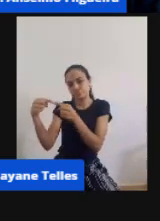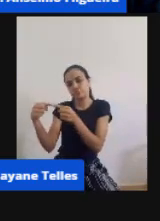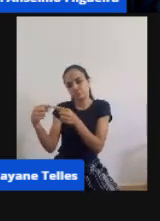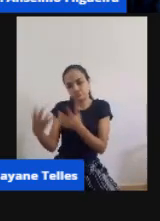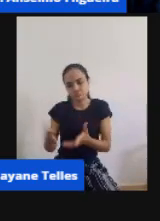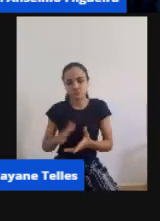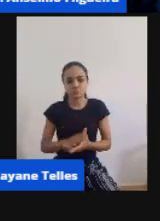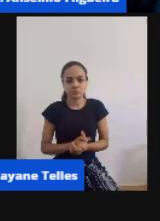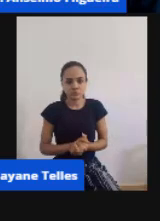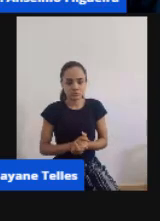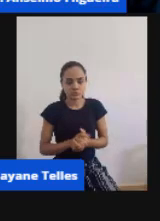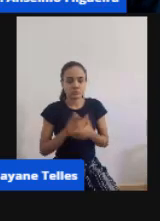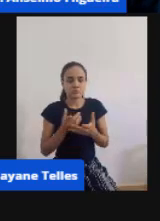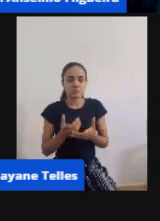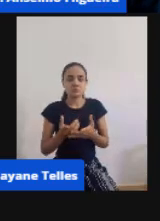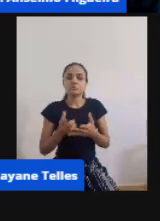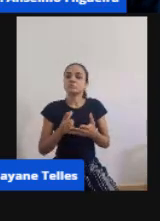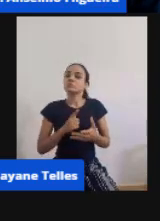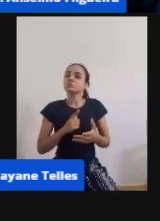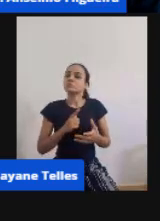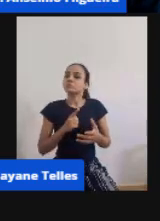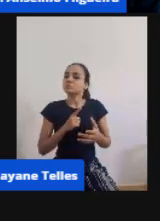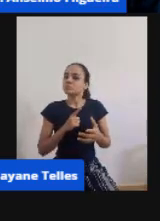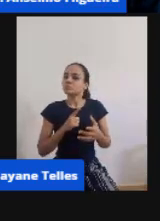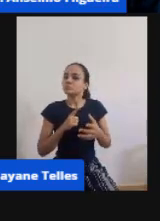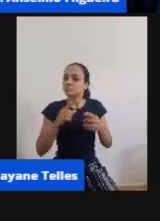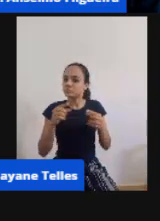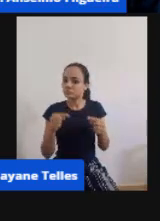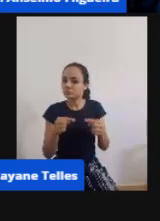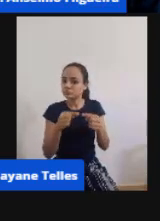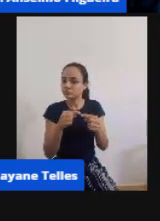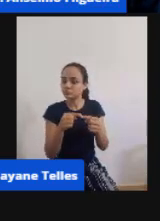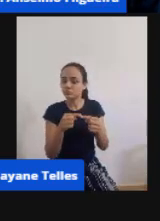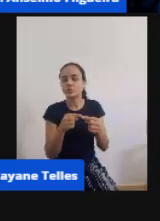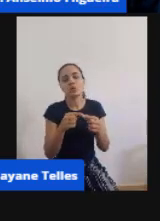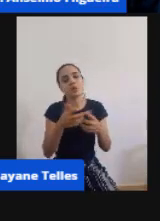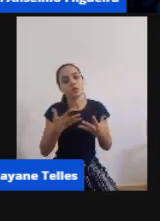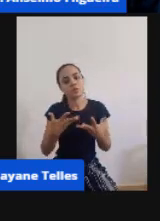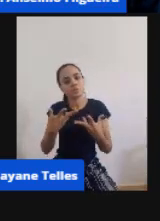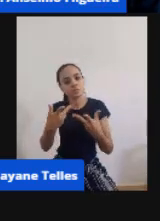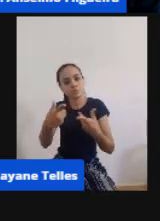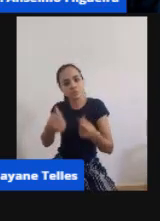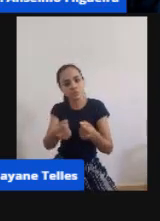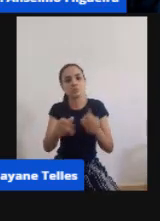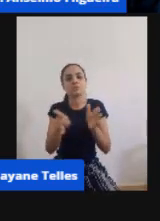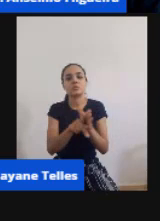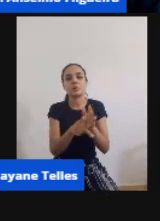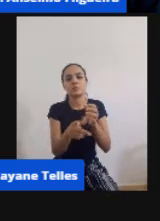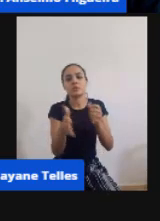habilidades indicadas no caderno base. Próximo slide, por favor.